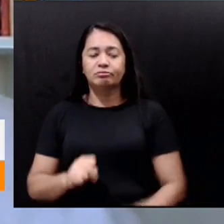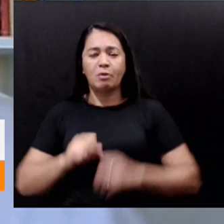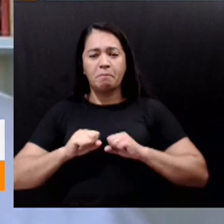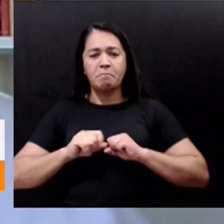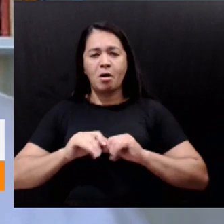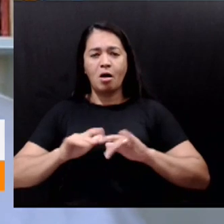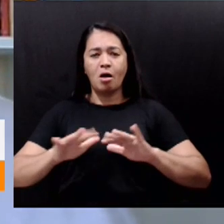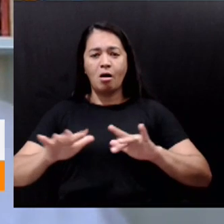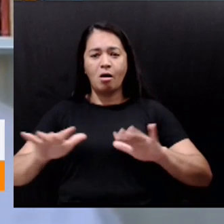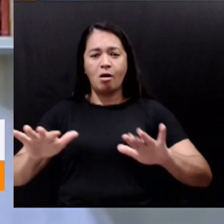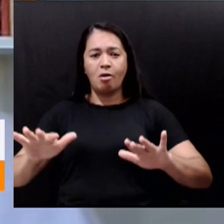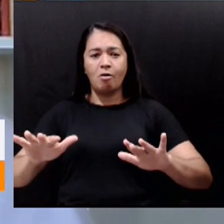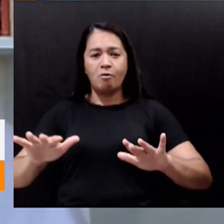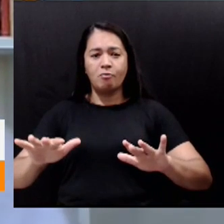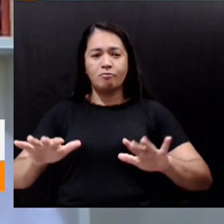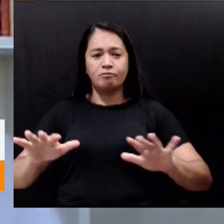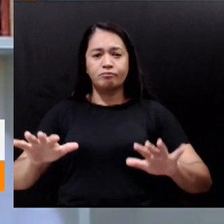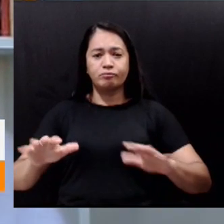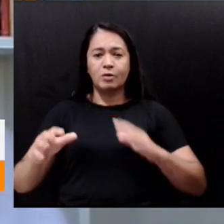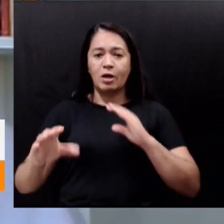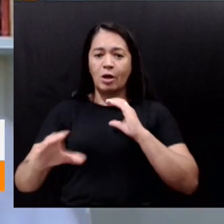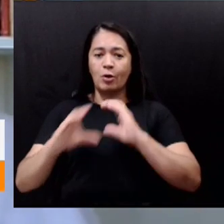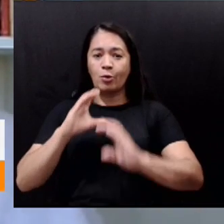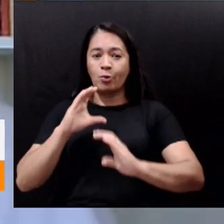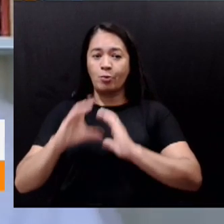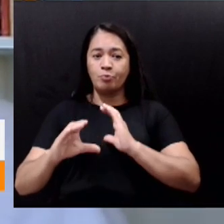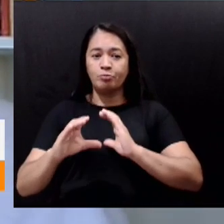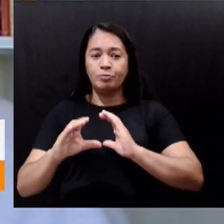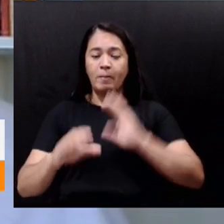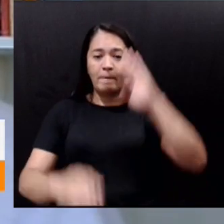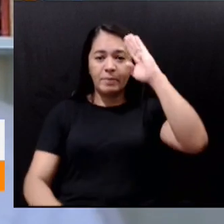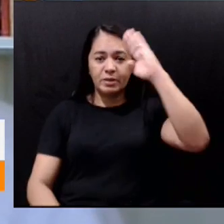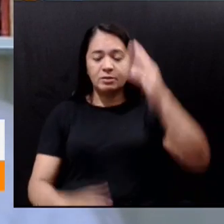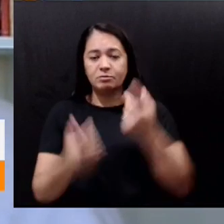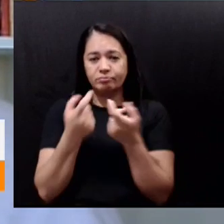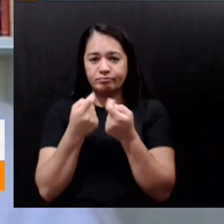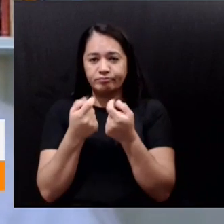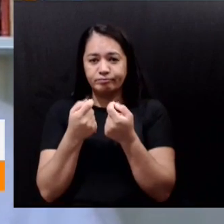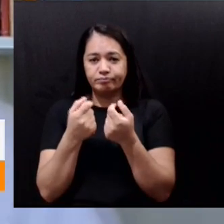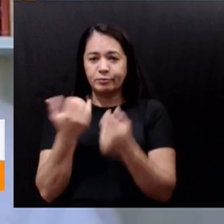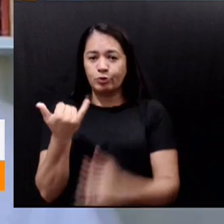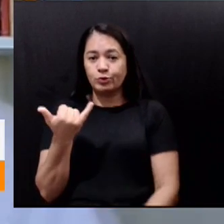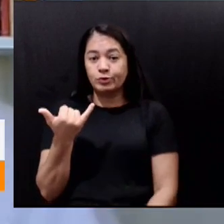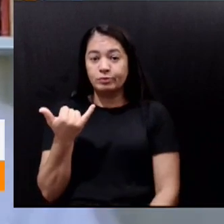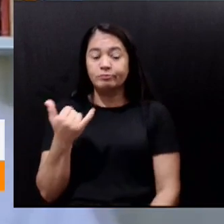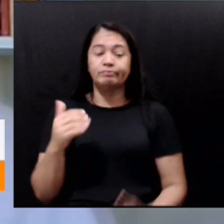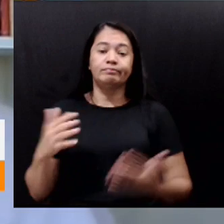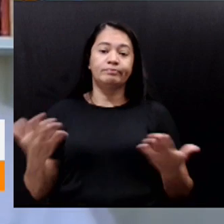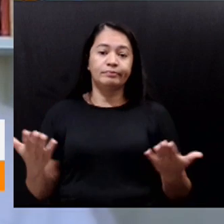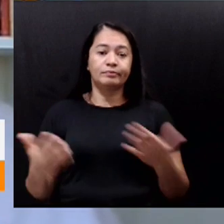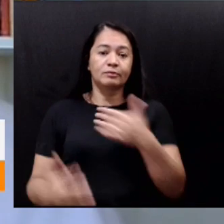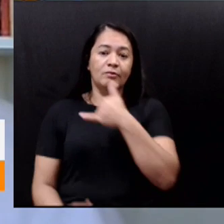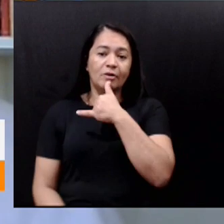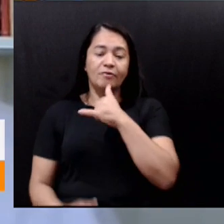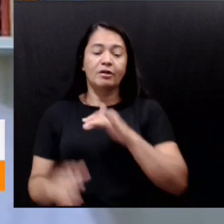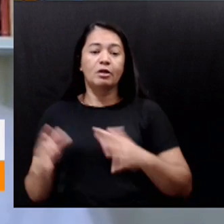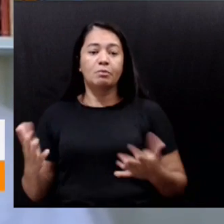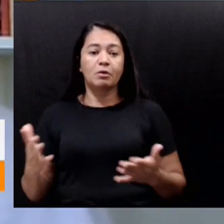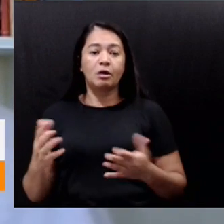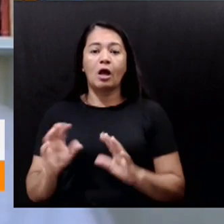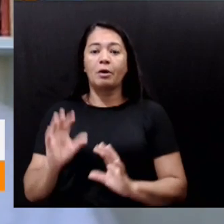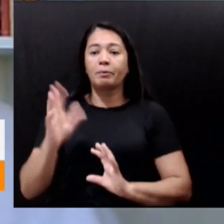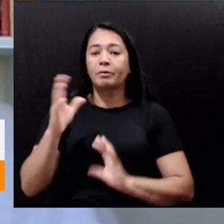esses veículos de comunicação, sobretudo o celular. Então, infelizmente, isso acaba trazendo um